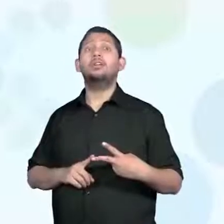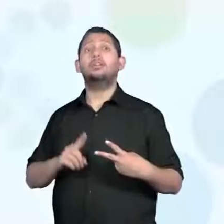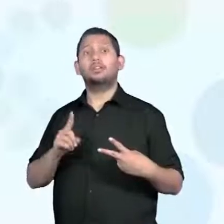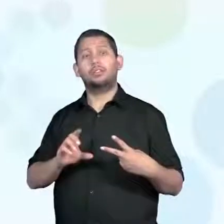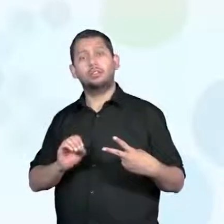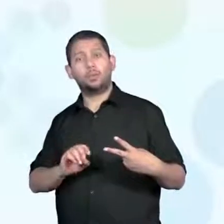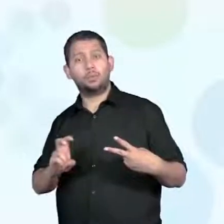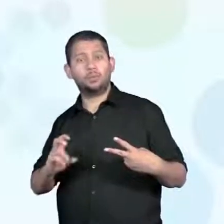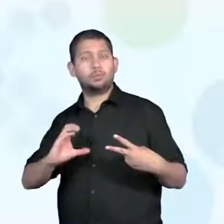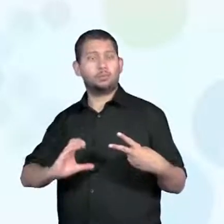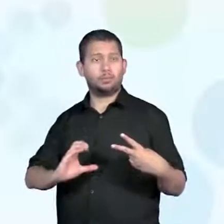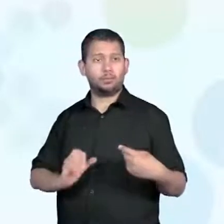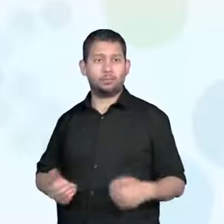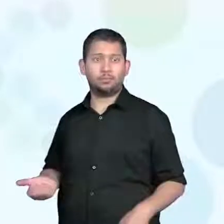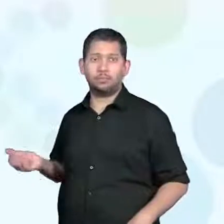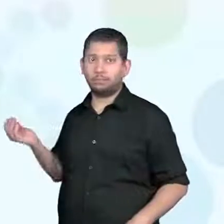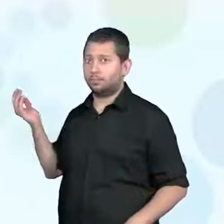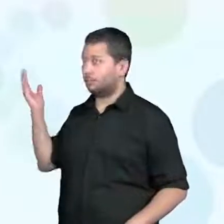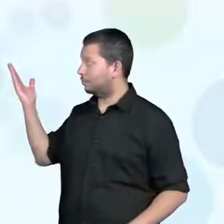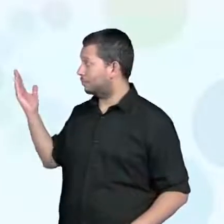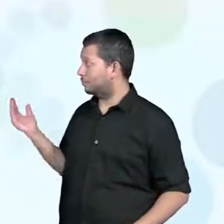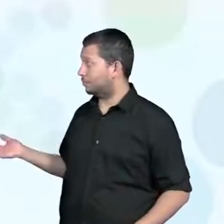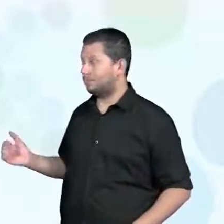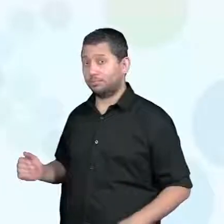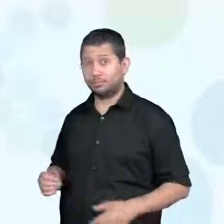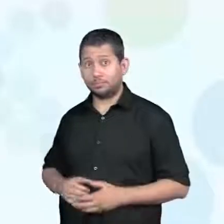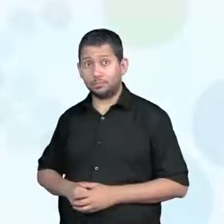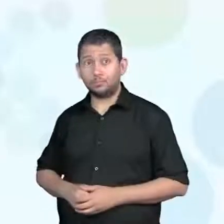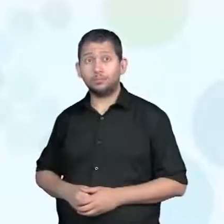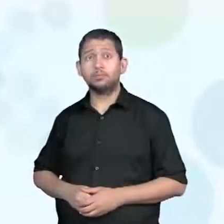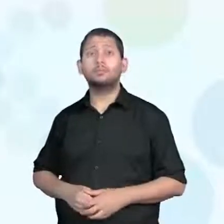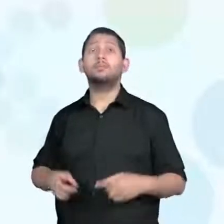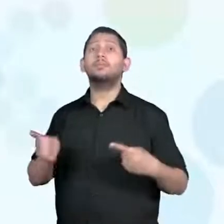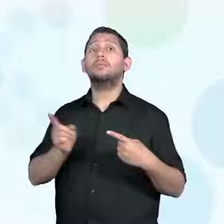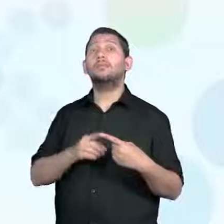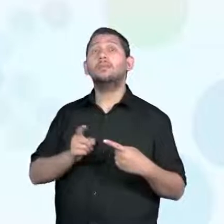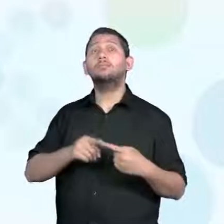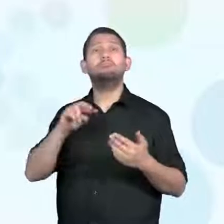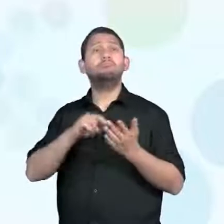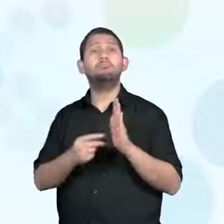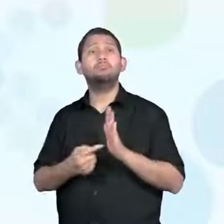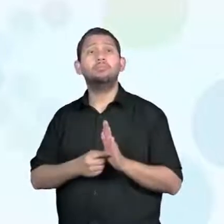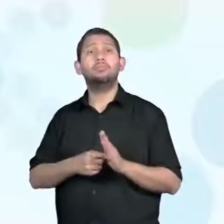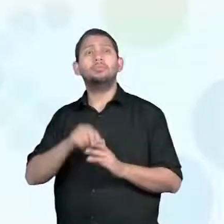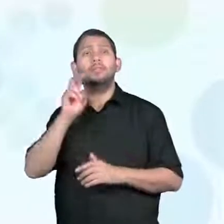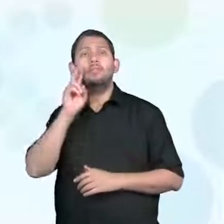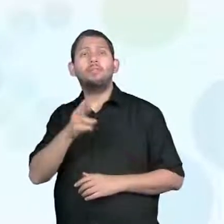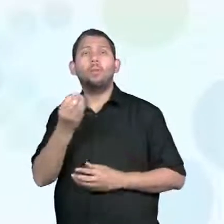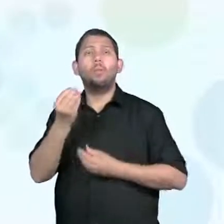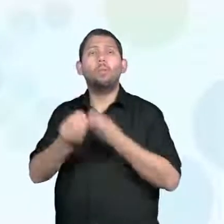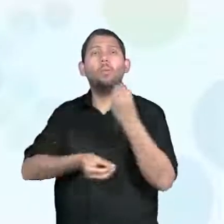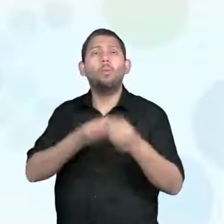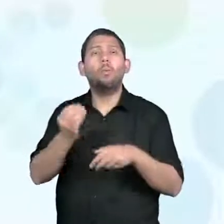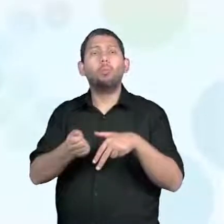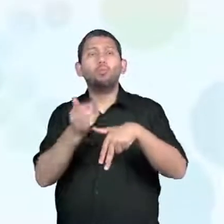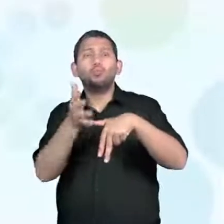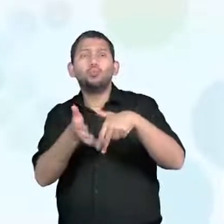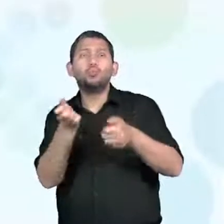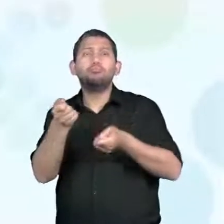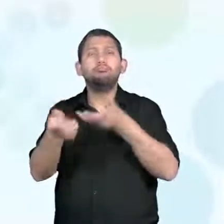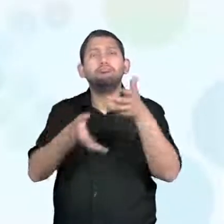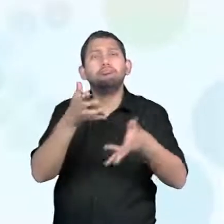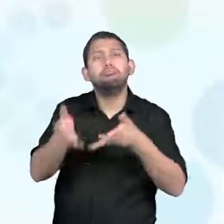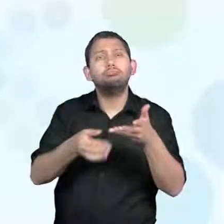habilidade? Hoje as habilidades... Pode ler. Posso ler? F35 LP10, que é